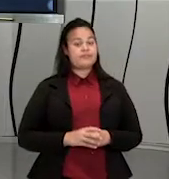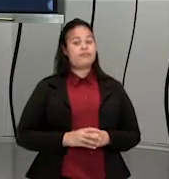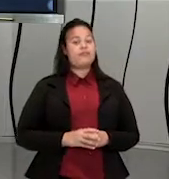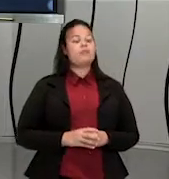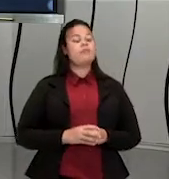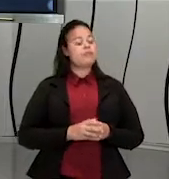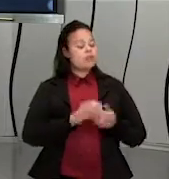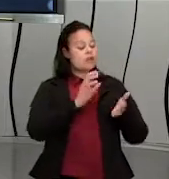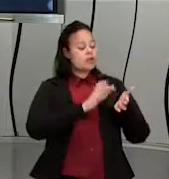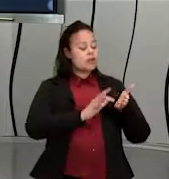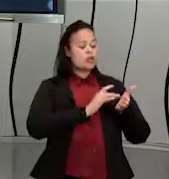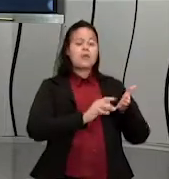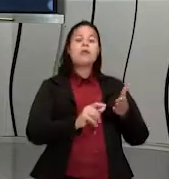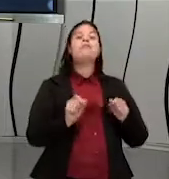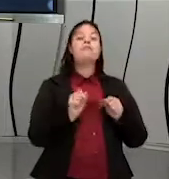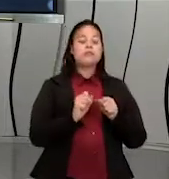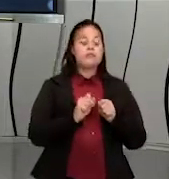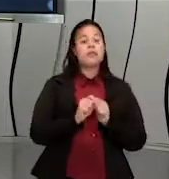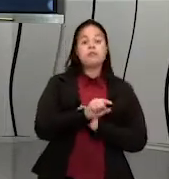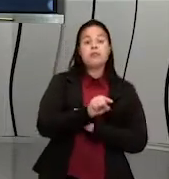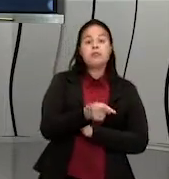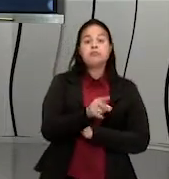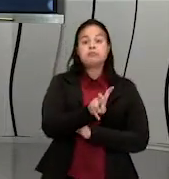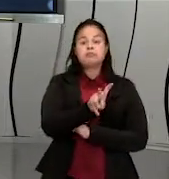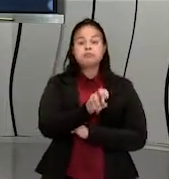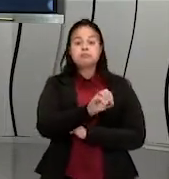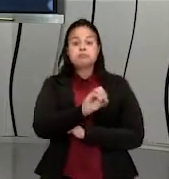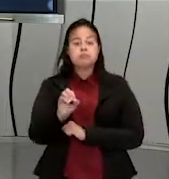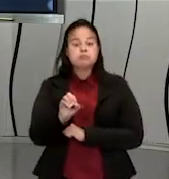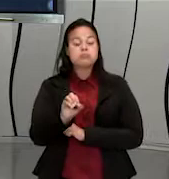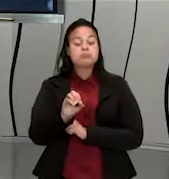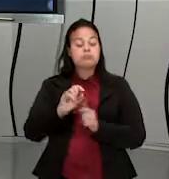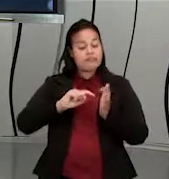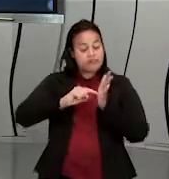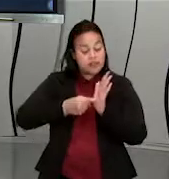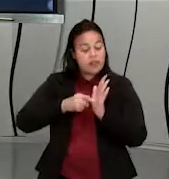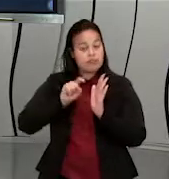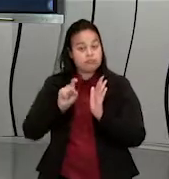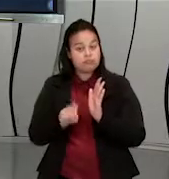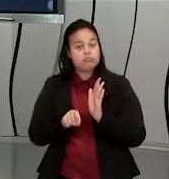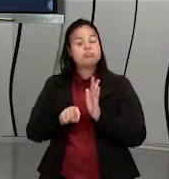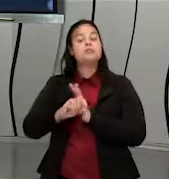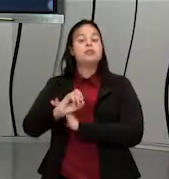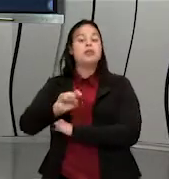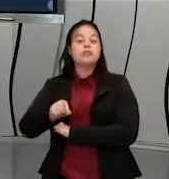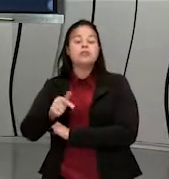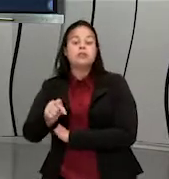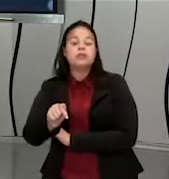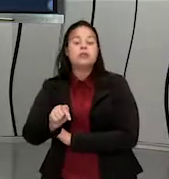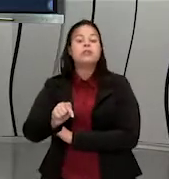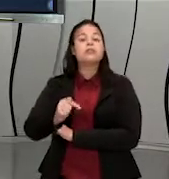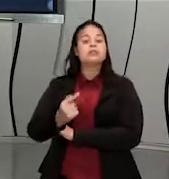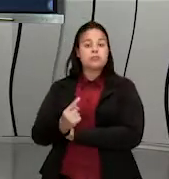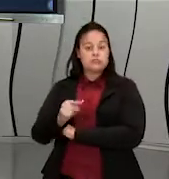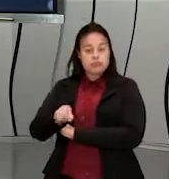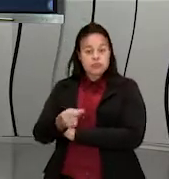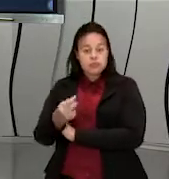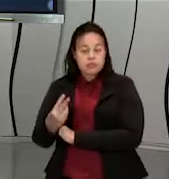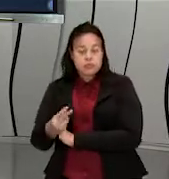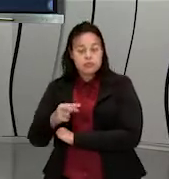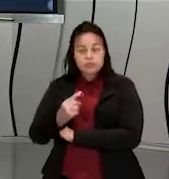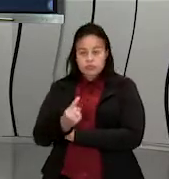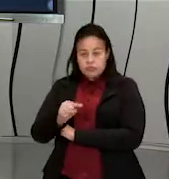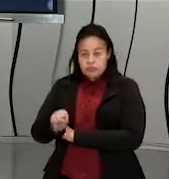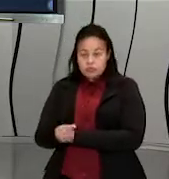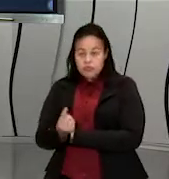na calculadora? Do jeito que está aqui. 1.500, aperta a tecla de vezes, 0,7 vezes 1,2 vezes